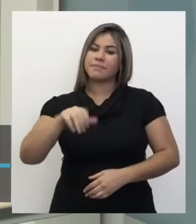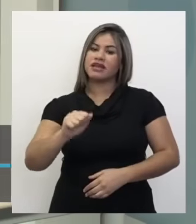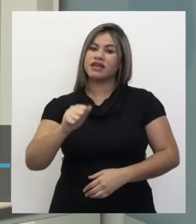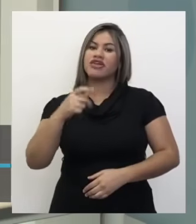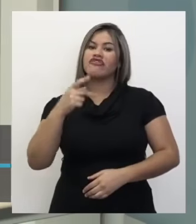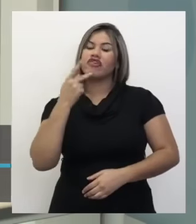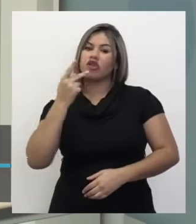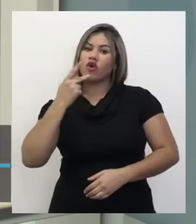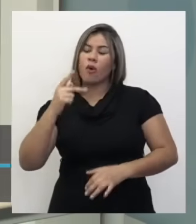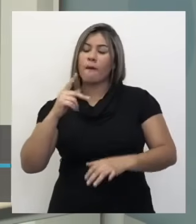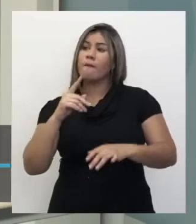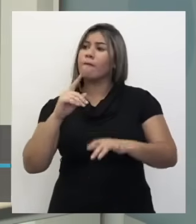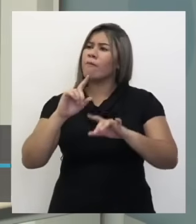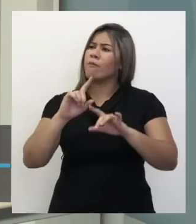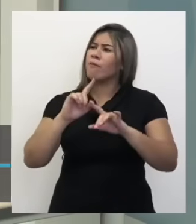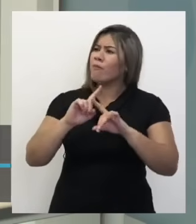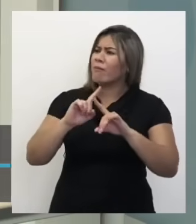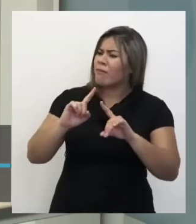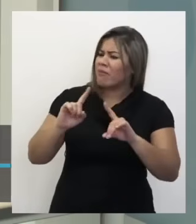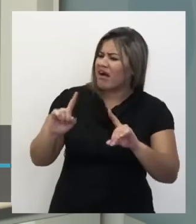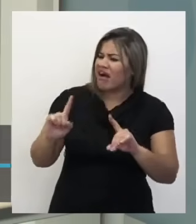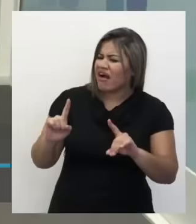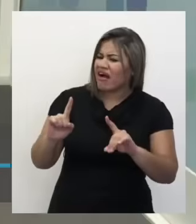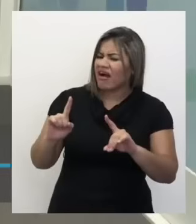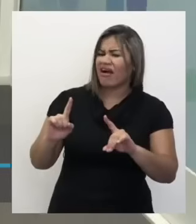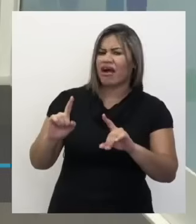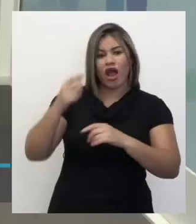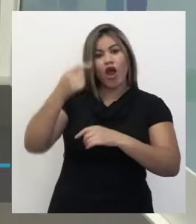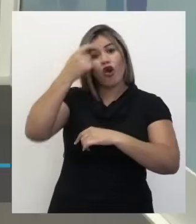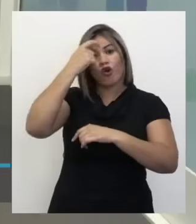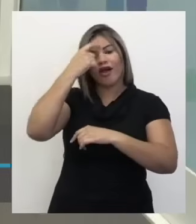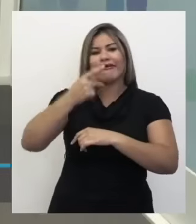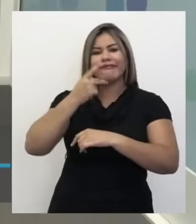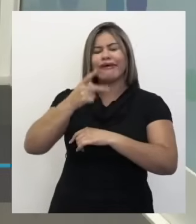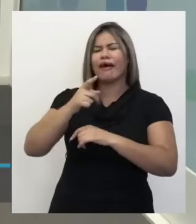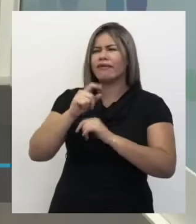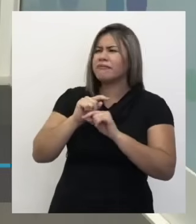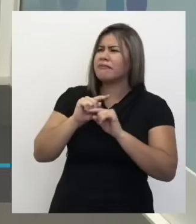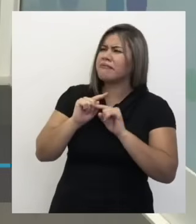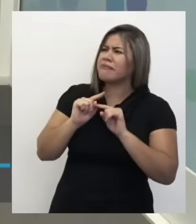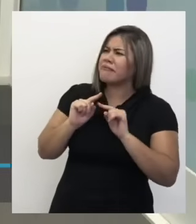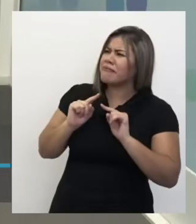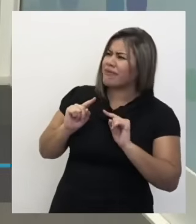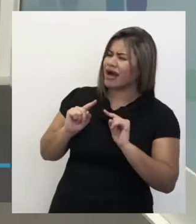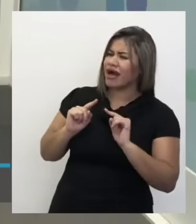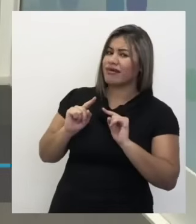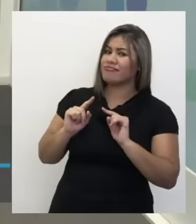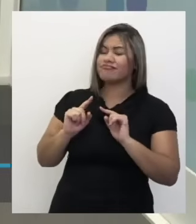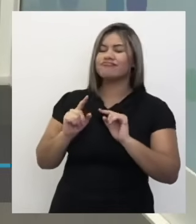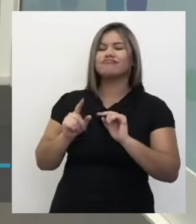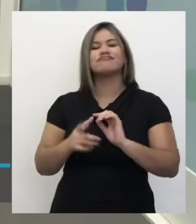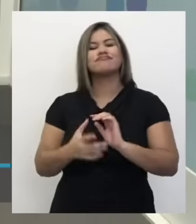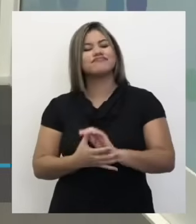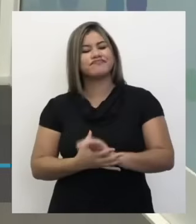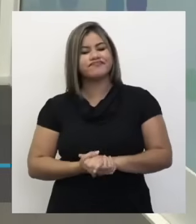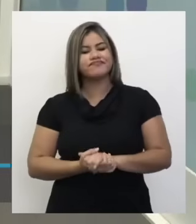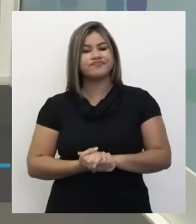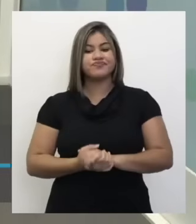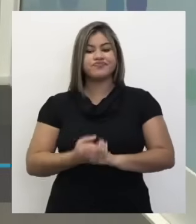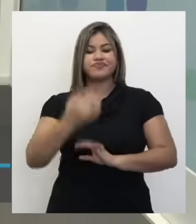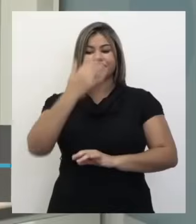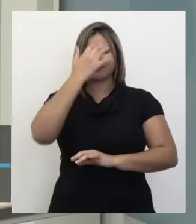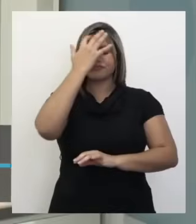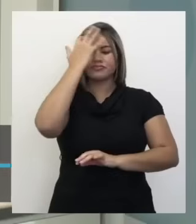peraí, né? Mas, ele colocou, Ele destacou tentou diferenciar aí qual fala seria, né? Muito bem.